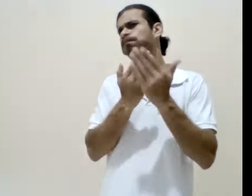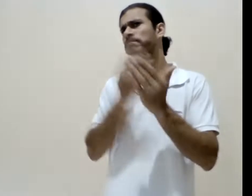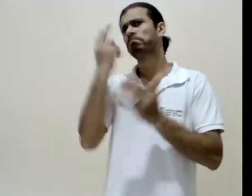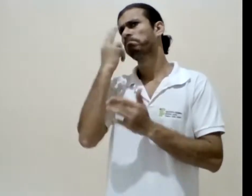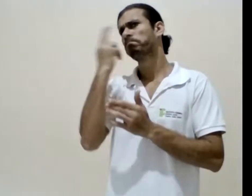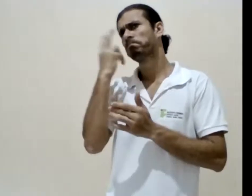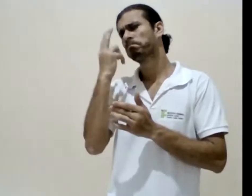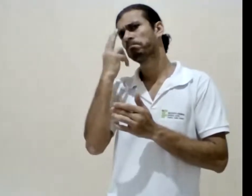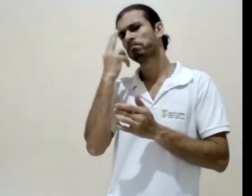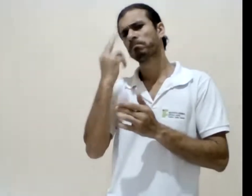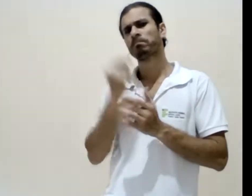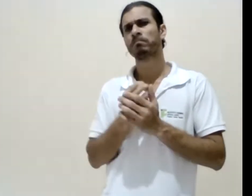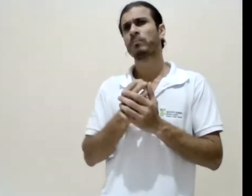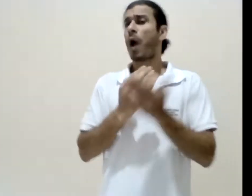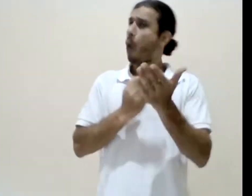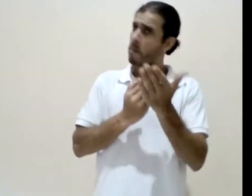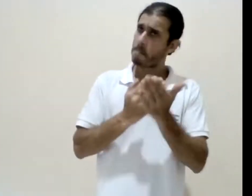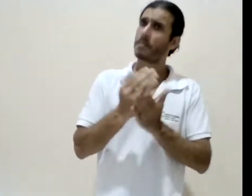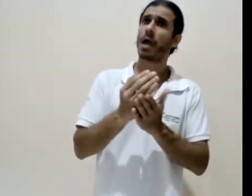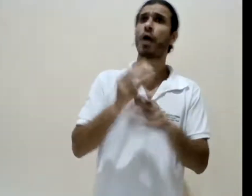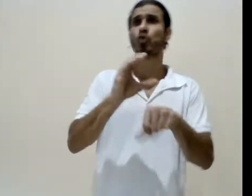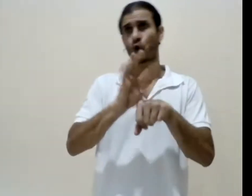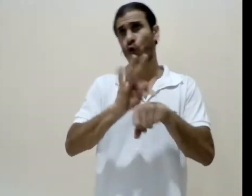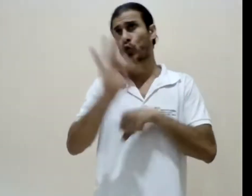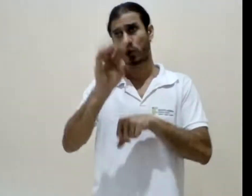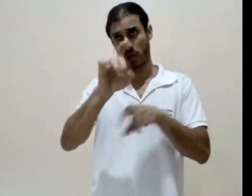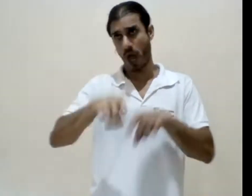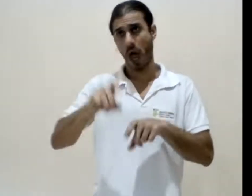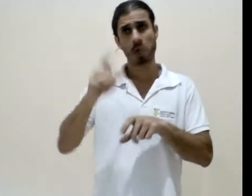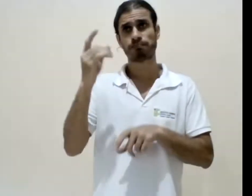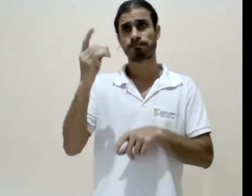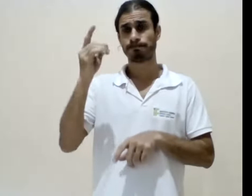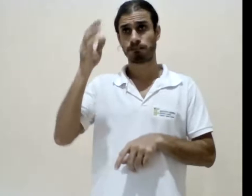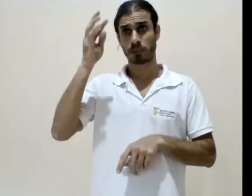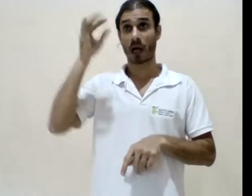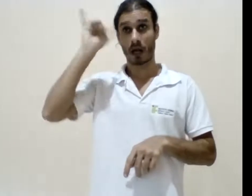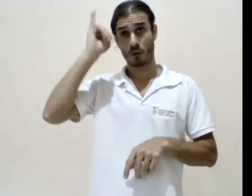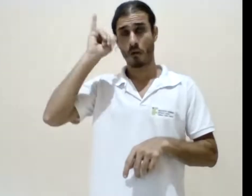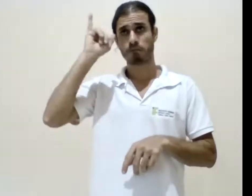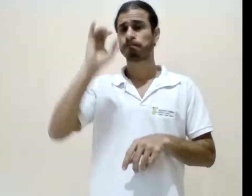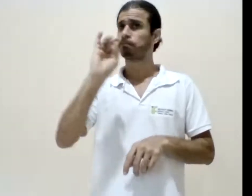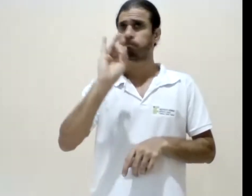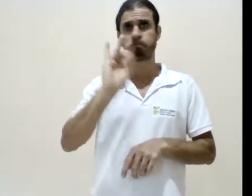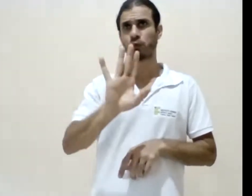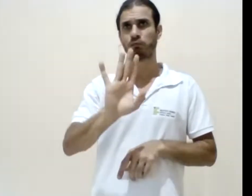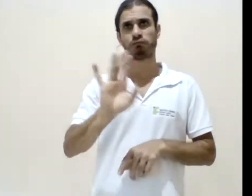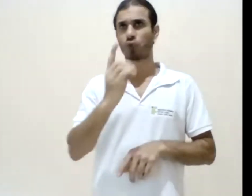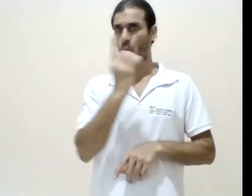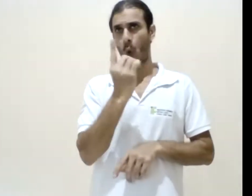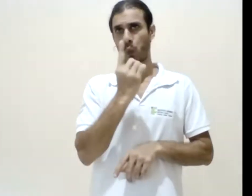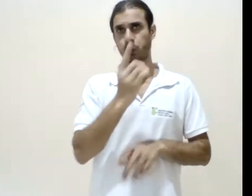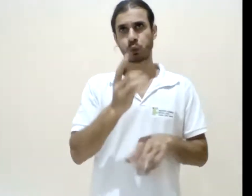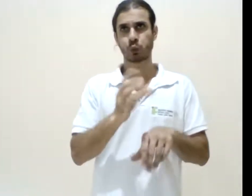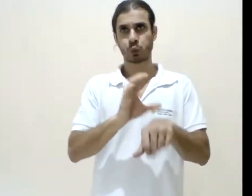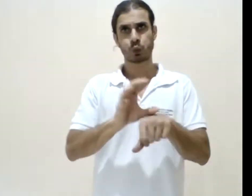com esse curso técnico aí, é uma escola, só tem esse curso técnico também, integral lá. Bacana. O Giovanni. Aí o aluno estuda de